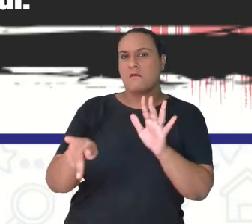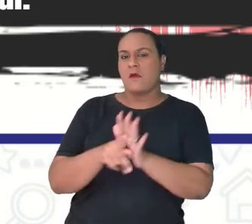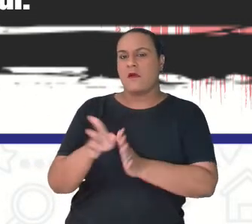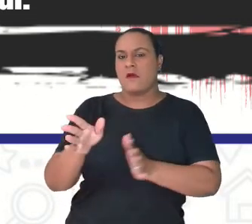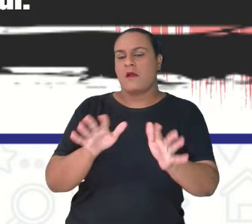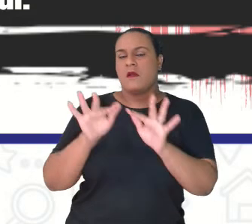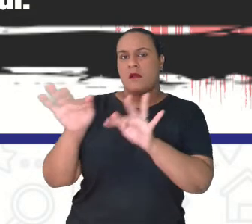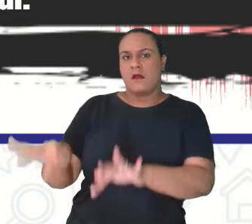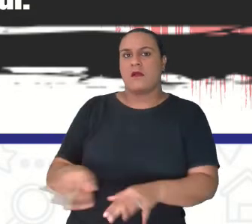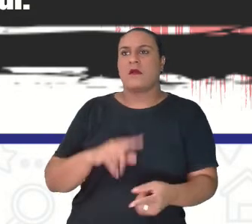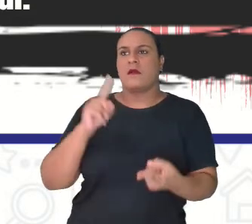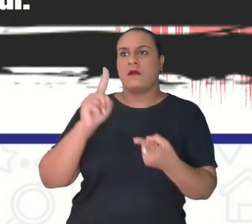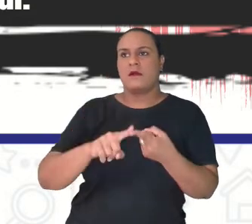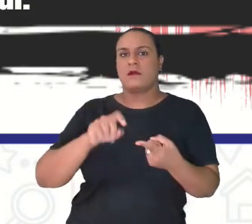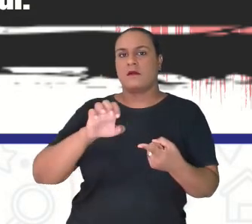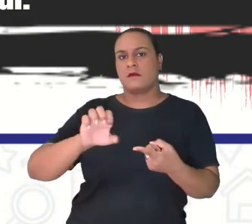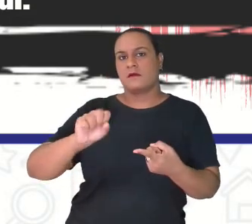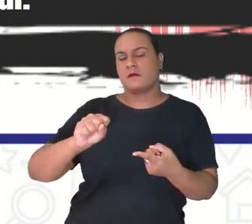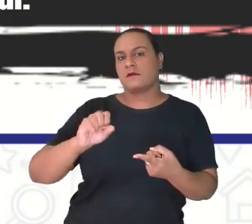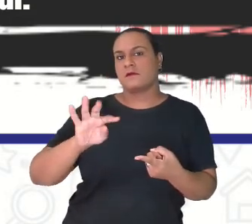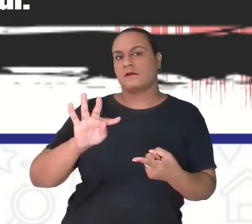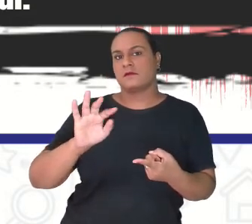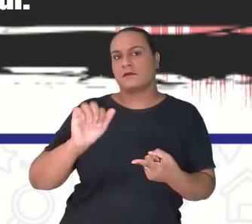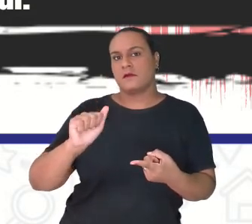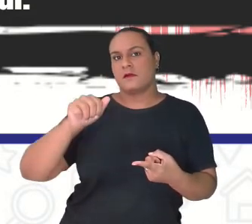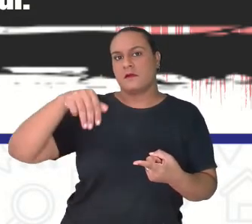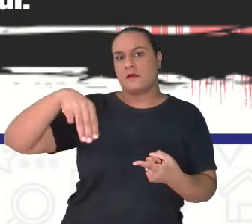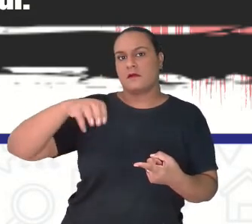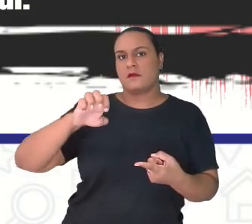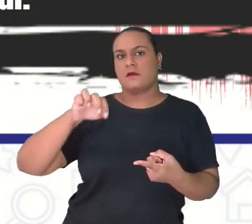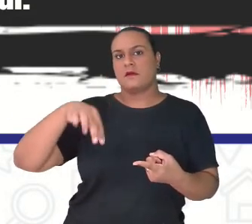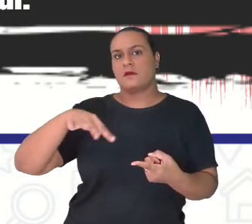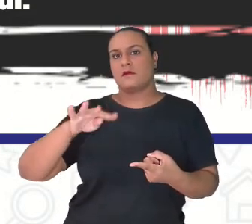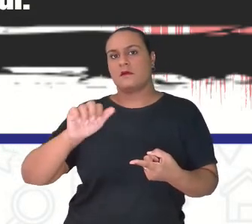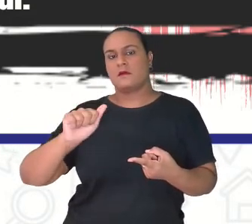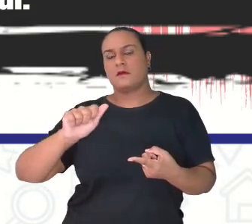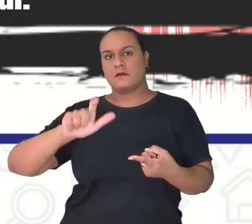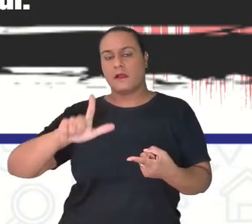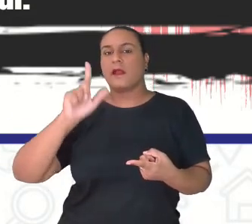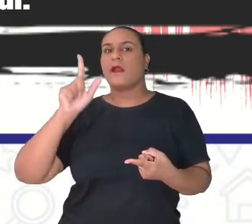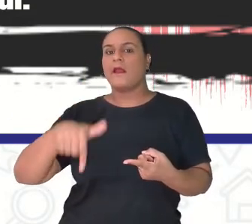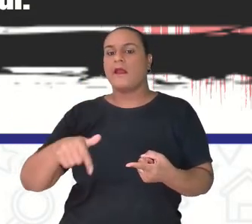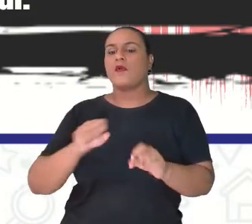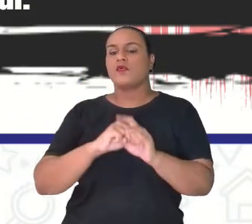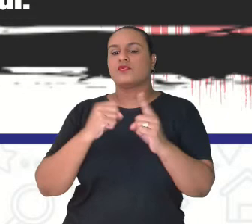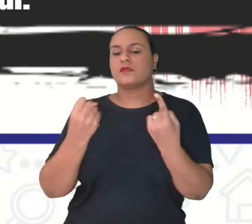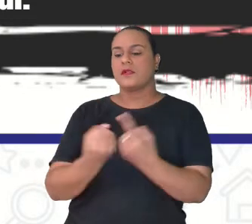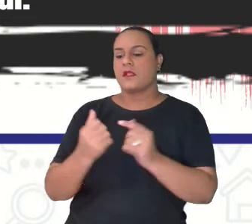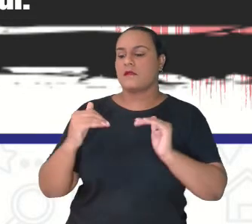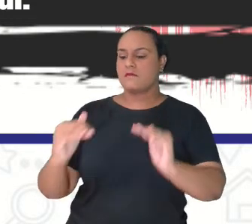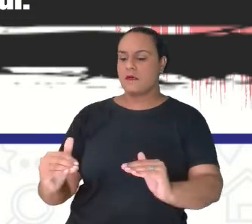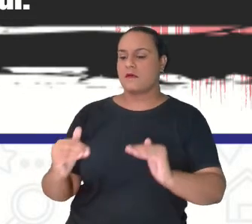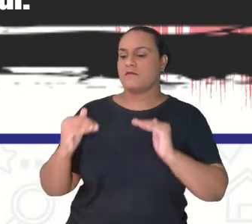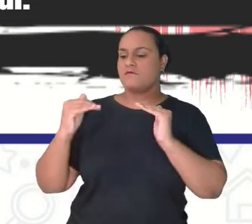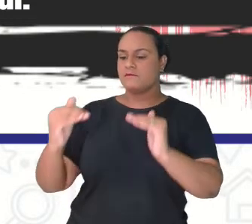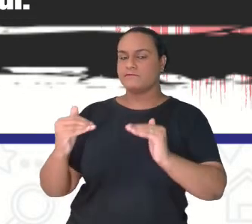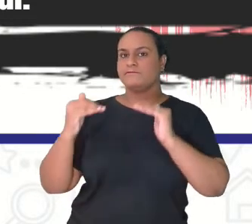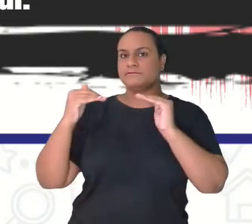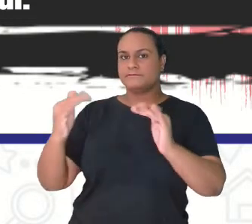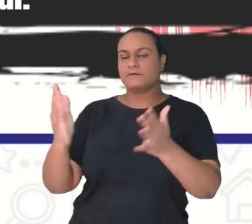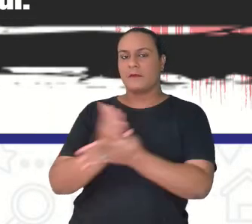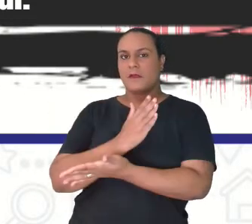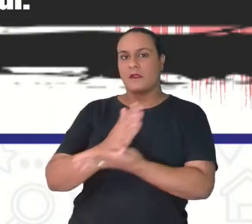era estamental, ou seja, era uma sociedade hierarquizada, onde algumas pessoas